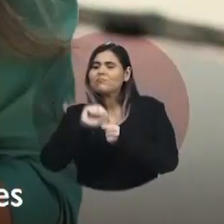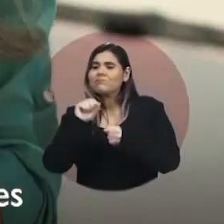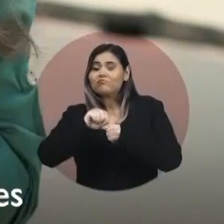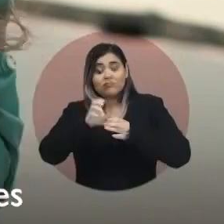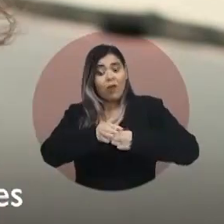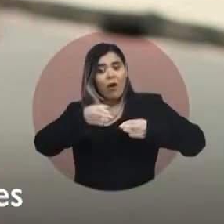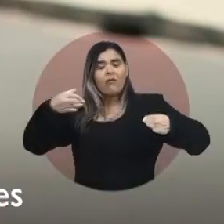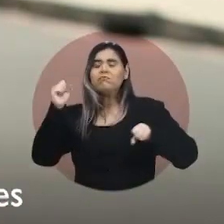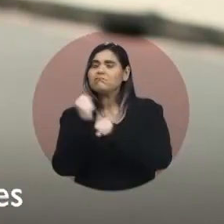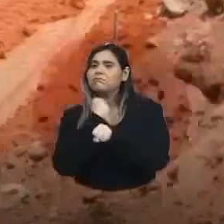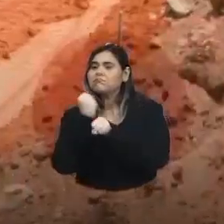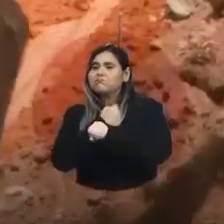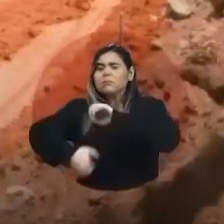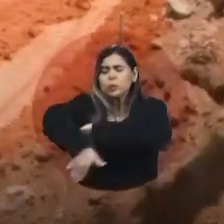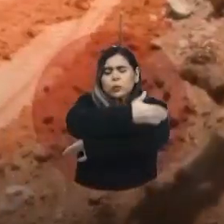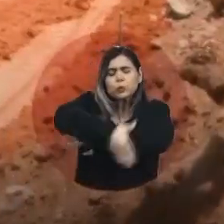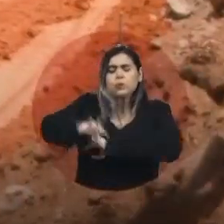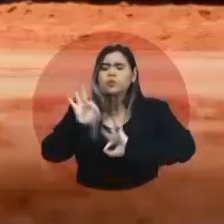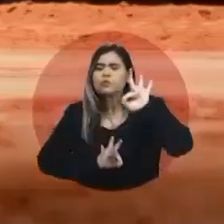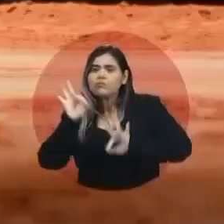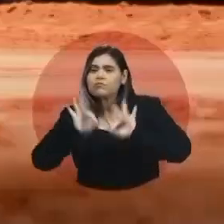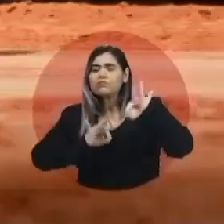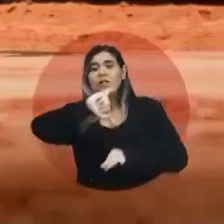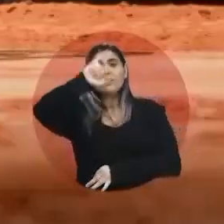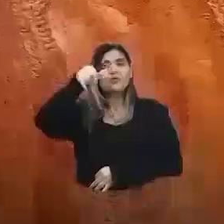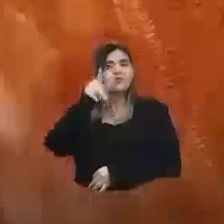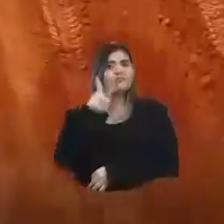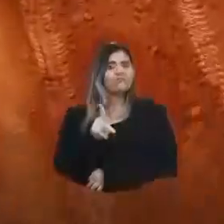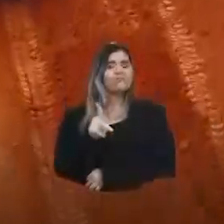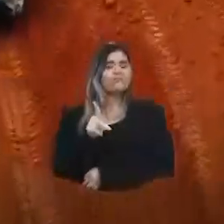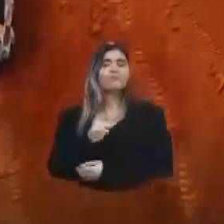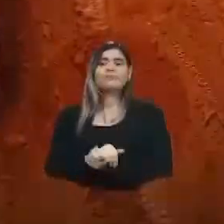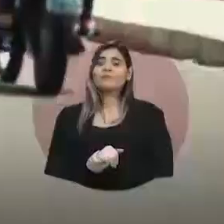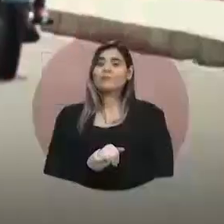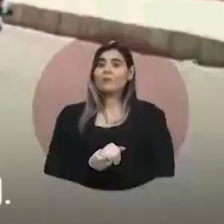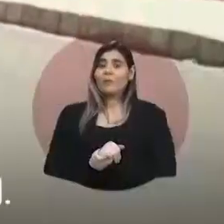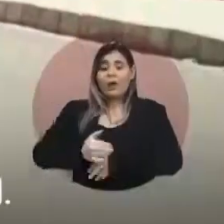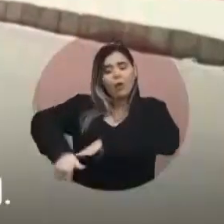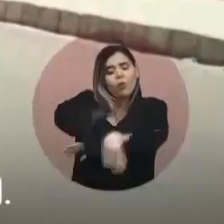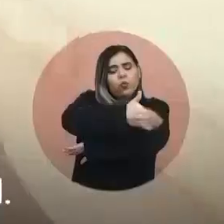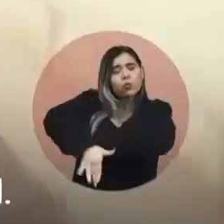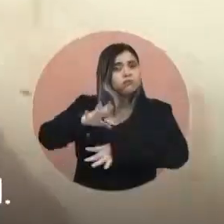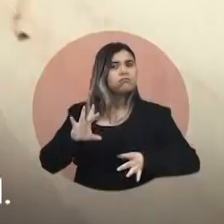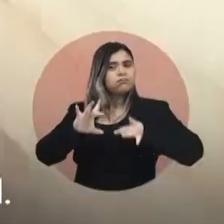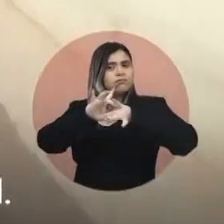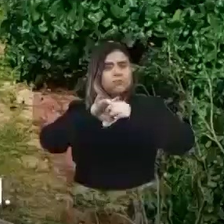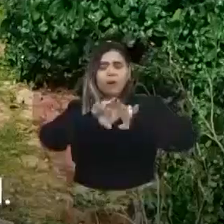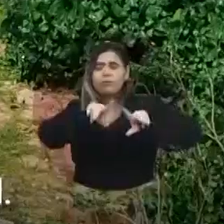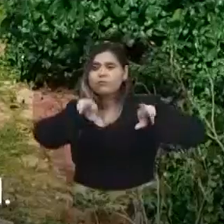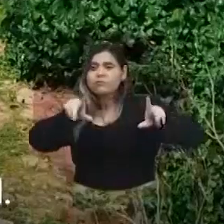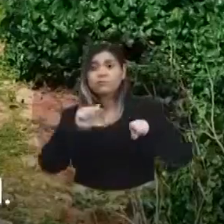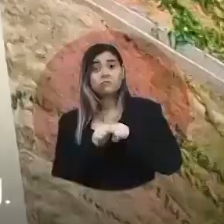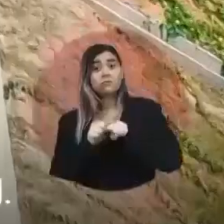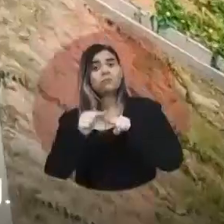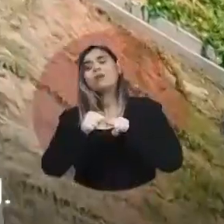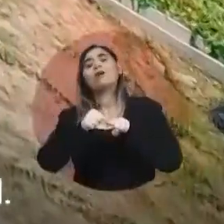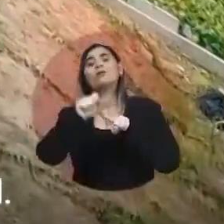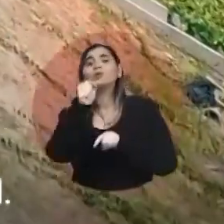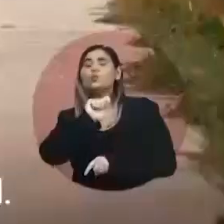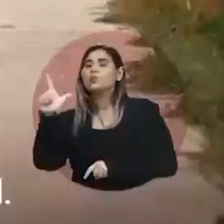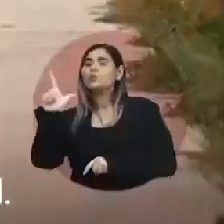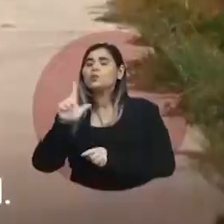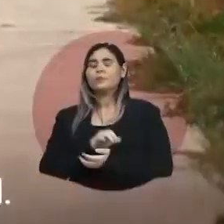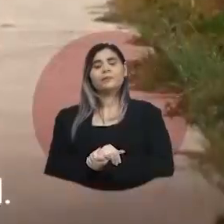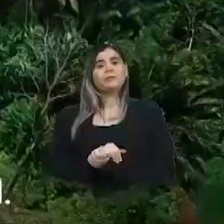está realizando uma das maiores obras de mobilidade urbana de João Pessoa, com vias que vão interligar vários bairros da